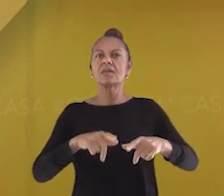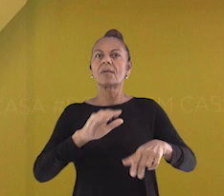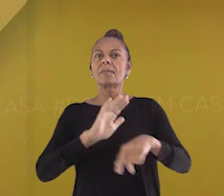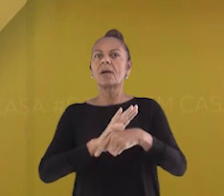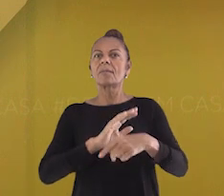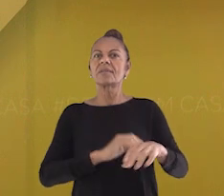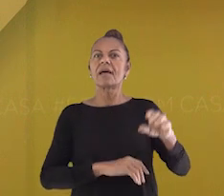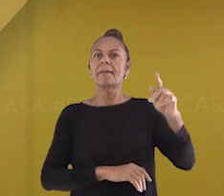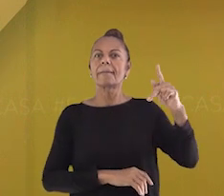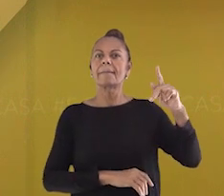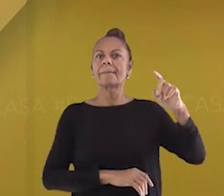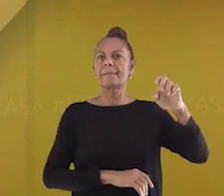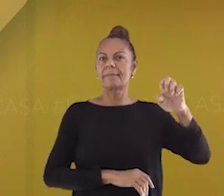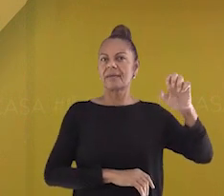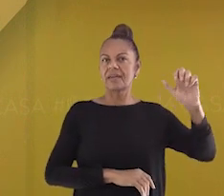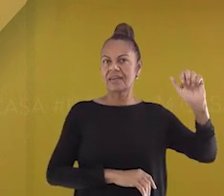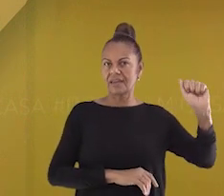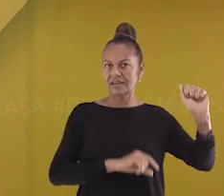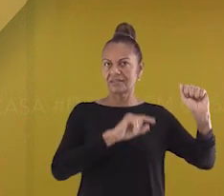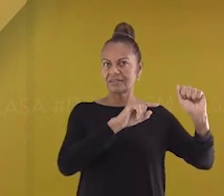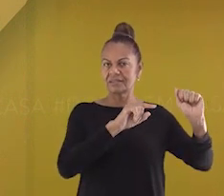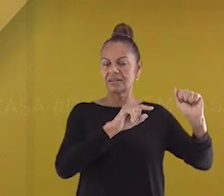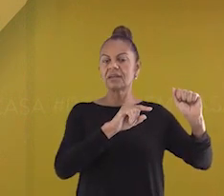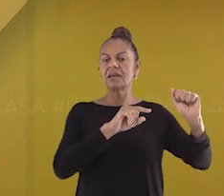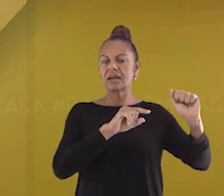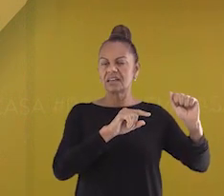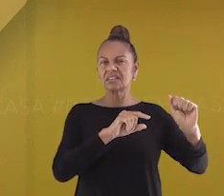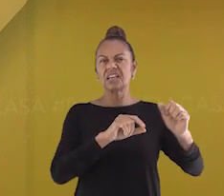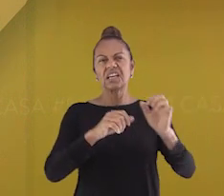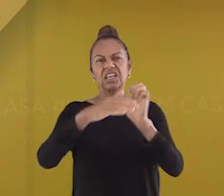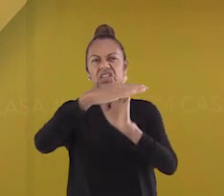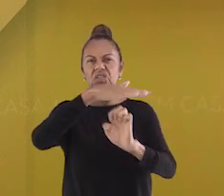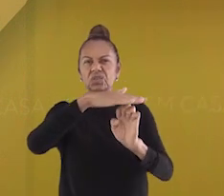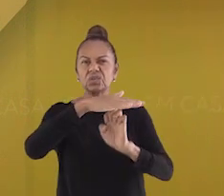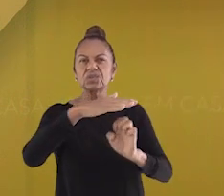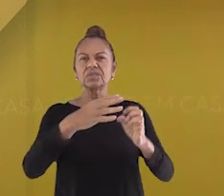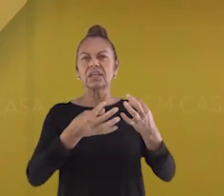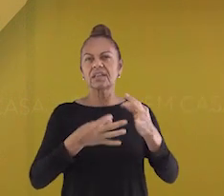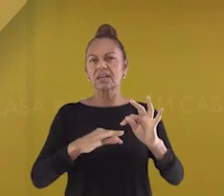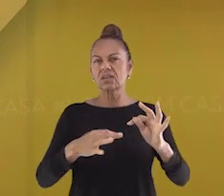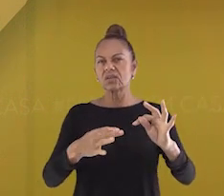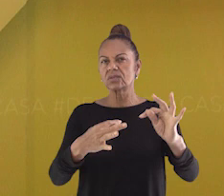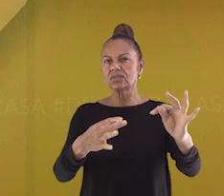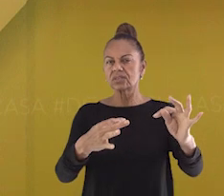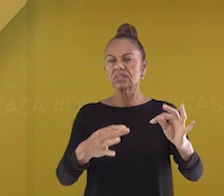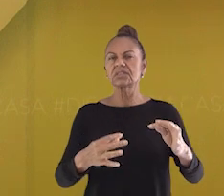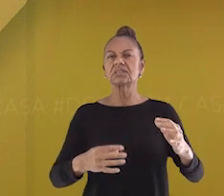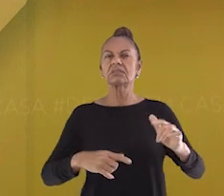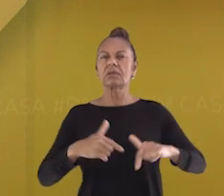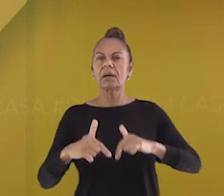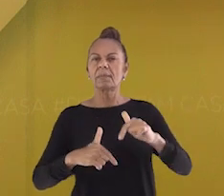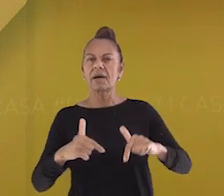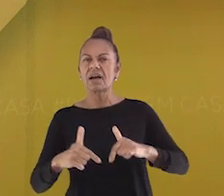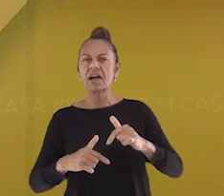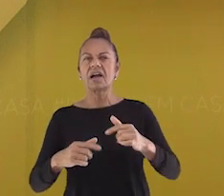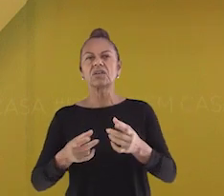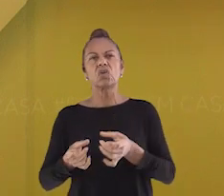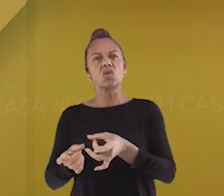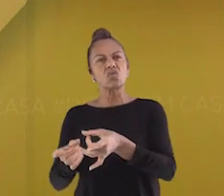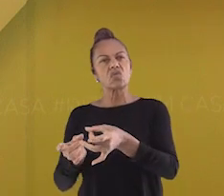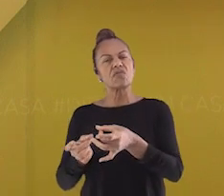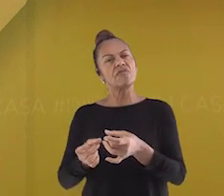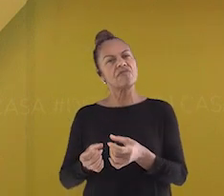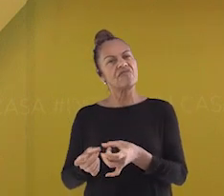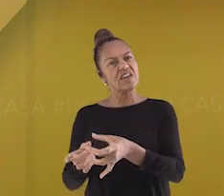população da PEA no setor secundário e terciário, como indústria, tecnologia e prestação